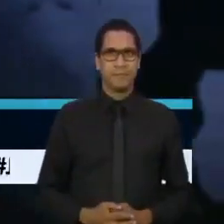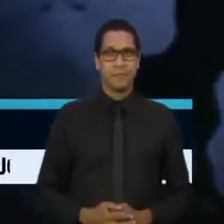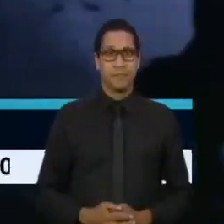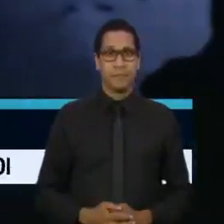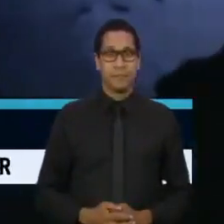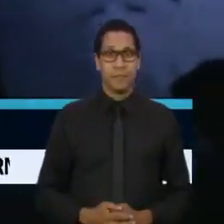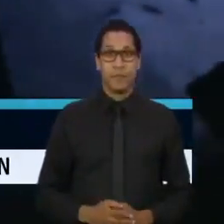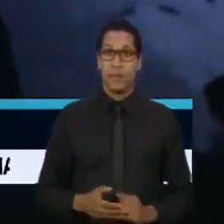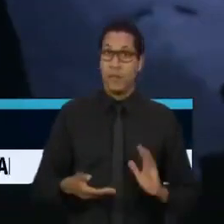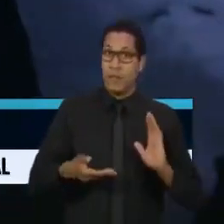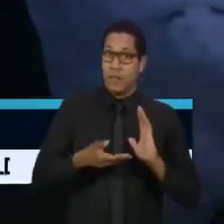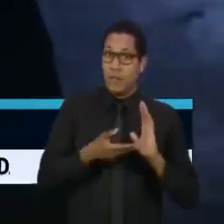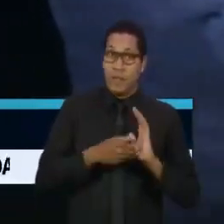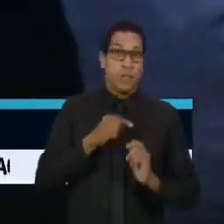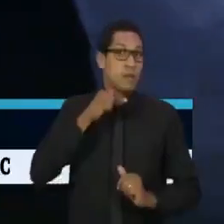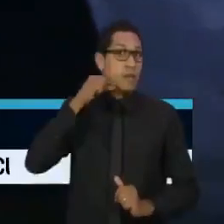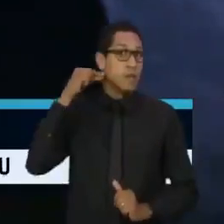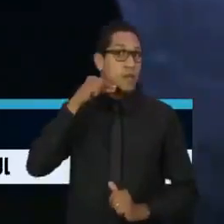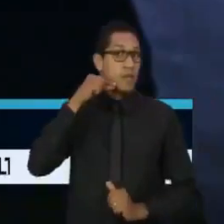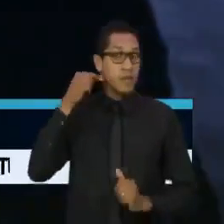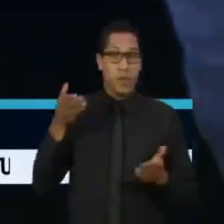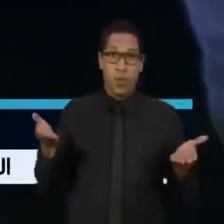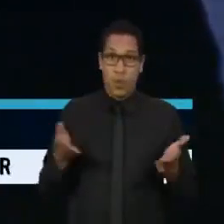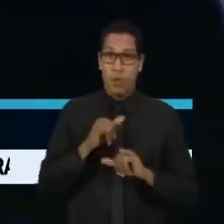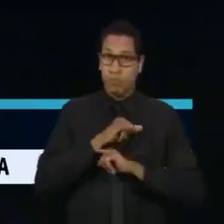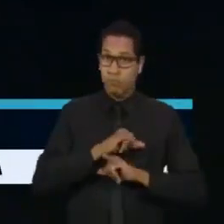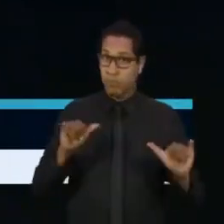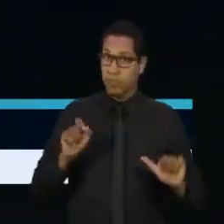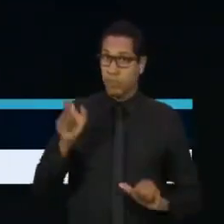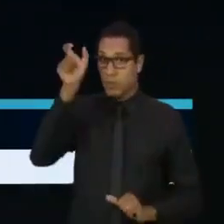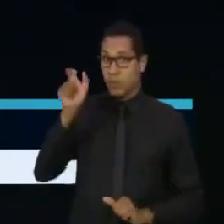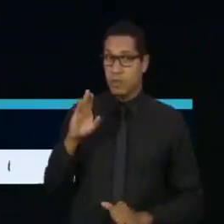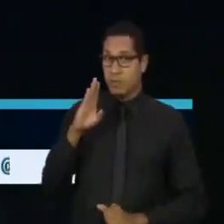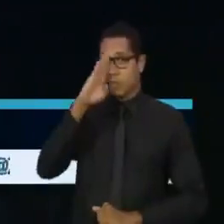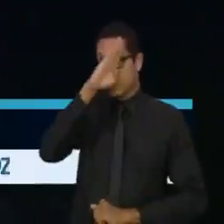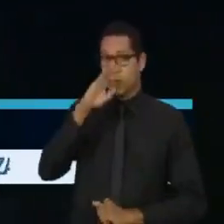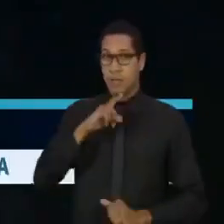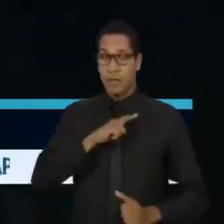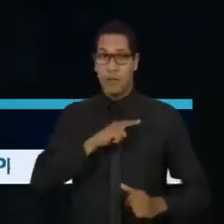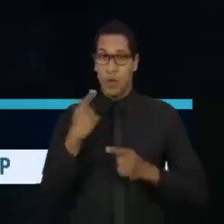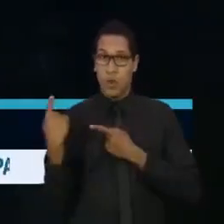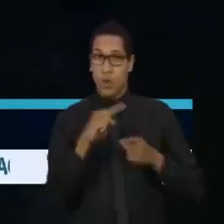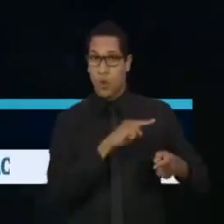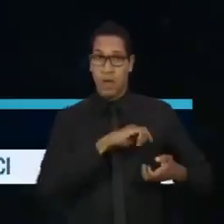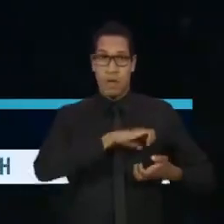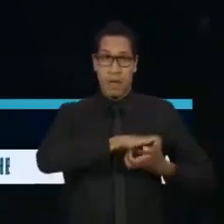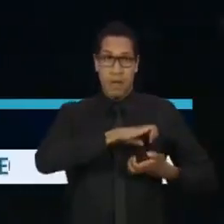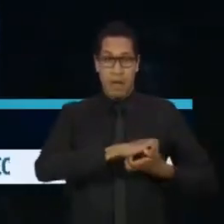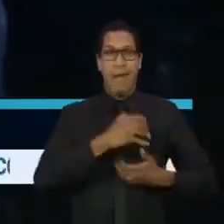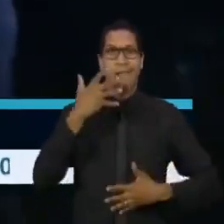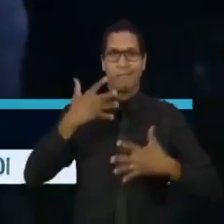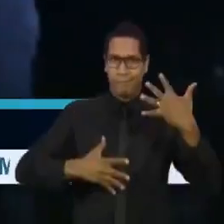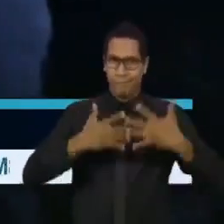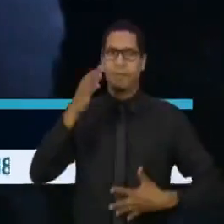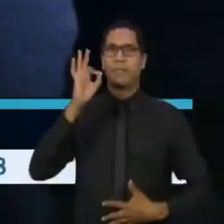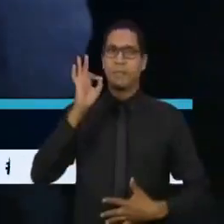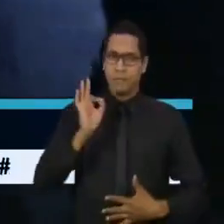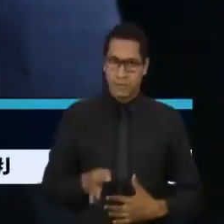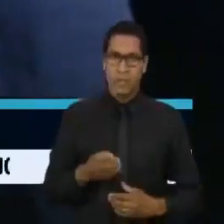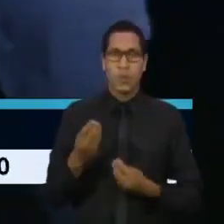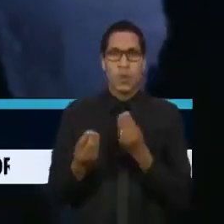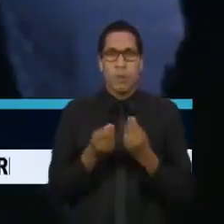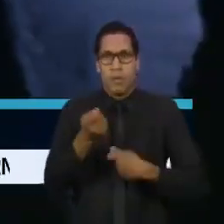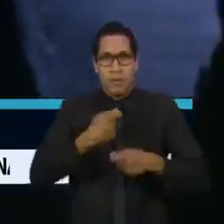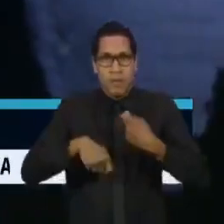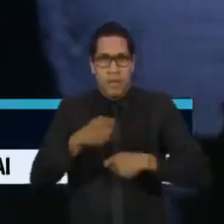presidente da Câmara dos Deputados, Arthur Lira, disse hoje que os ataques de Jair Bolsonaro ao STF atrapalharam as negociações para que o governo